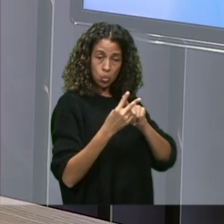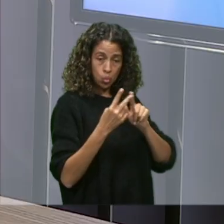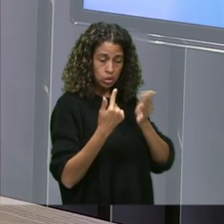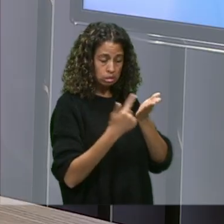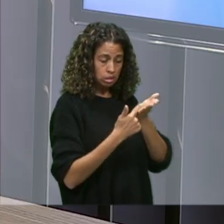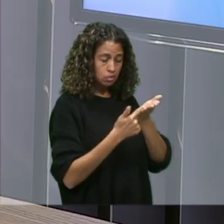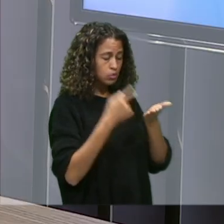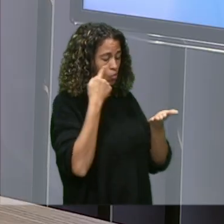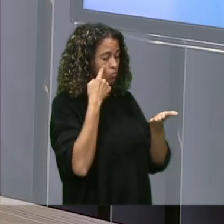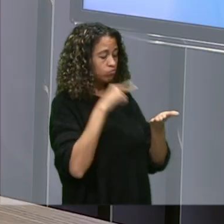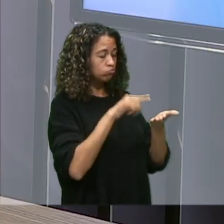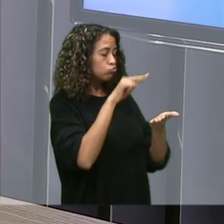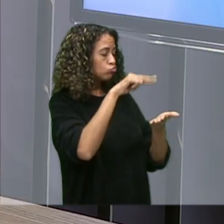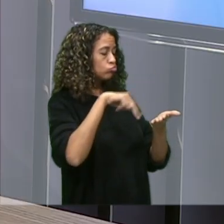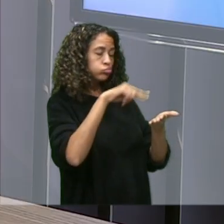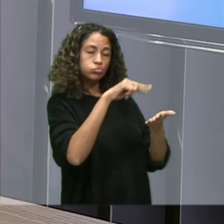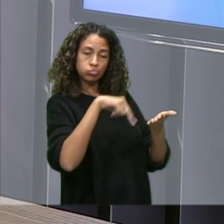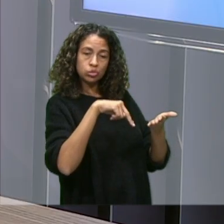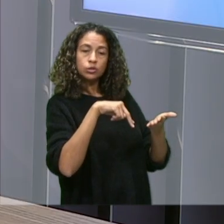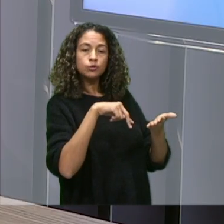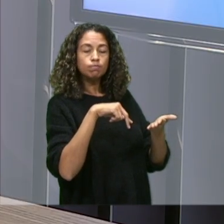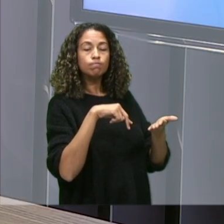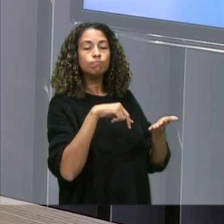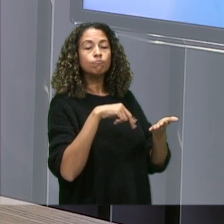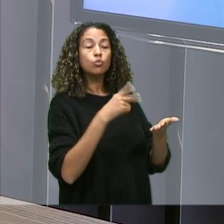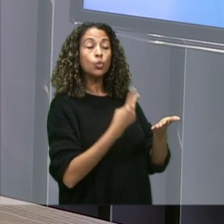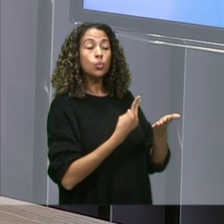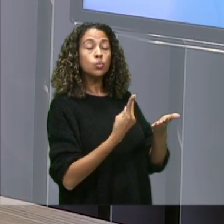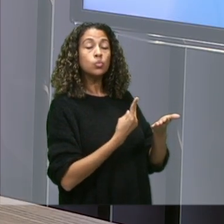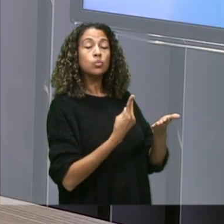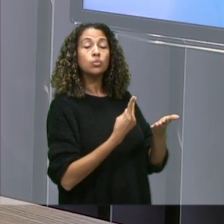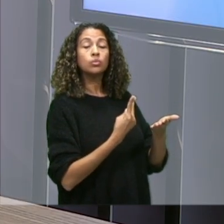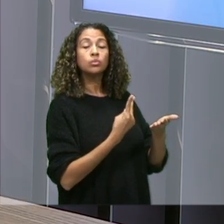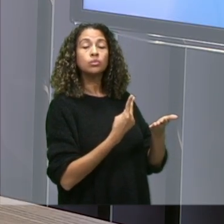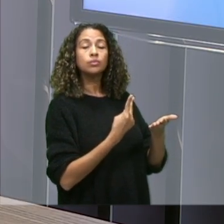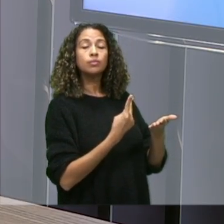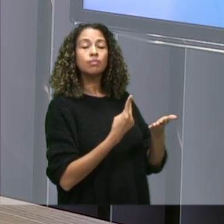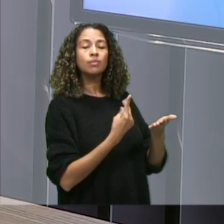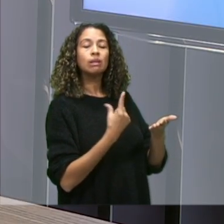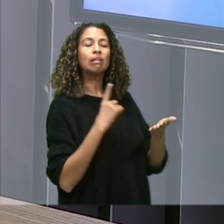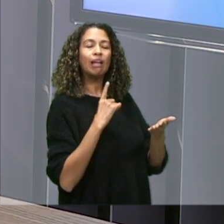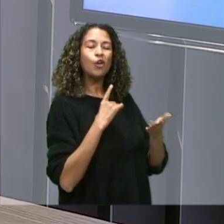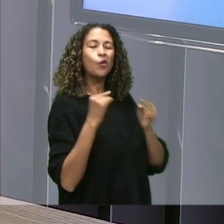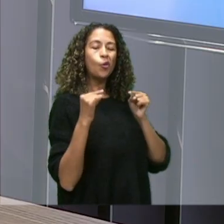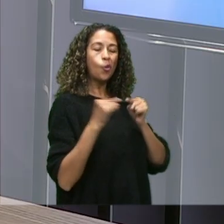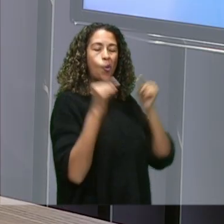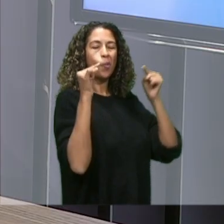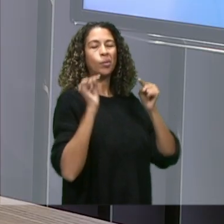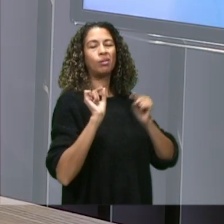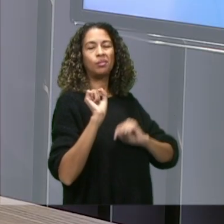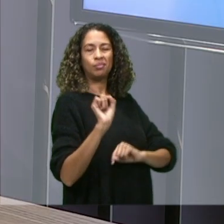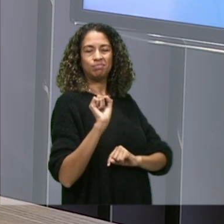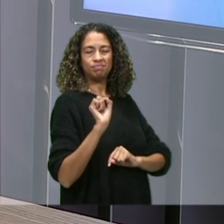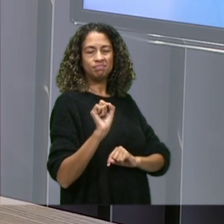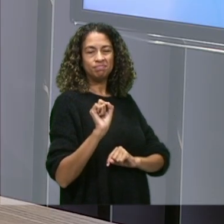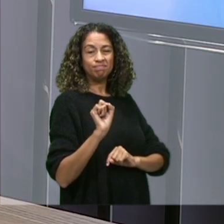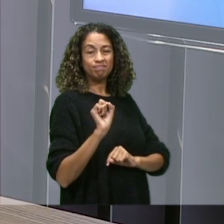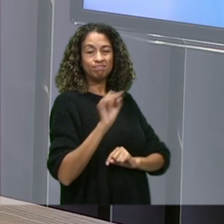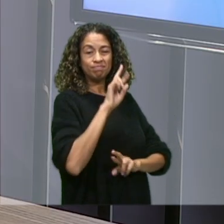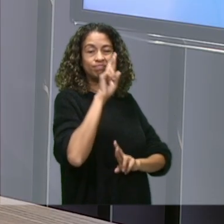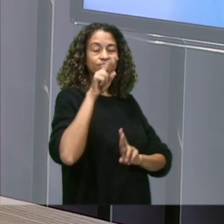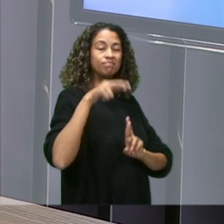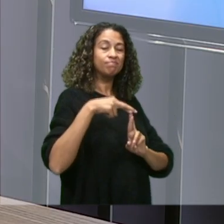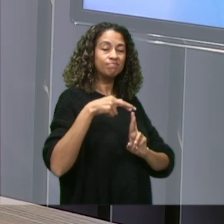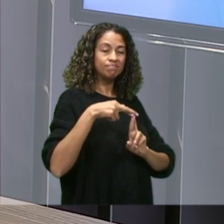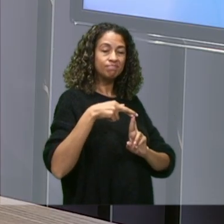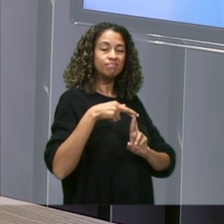da Sara, que ambos têm uma coisa em comum. É a referência